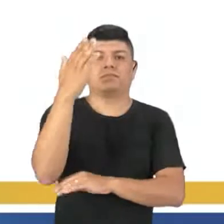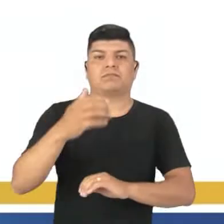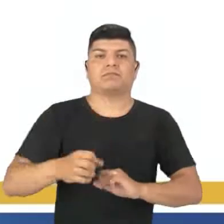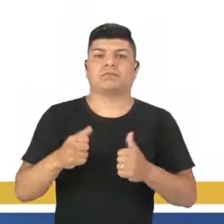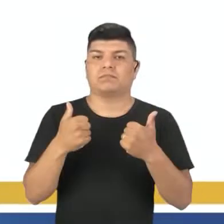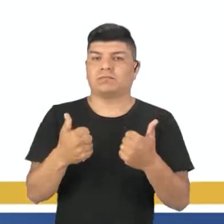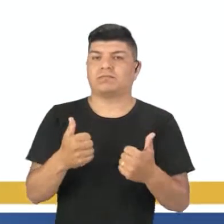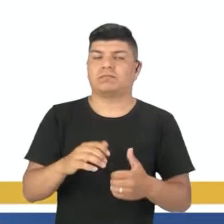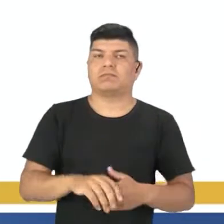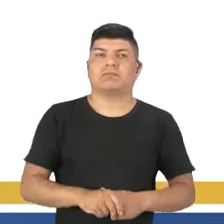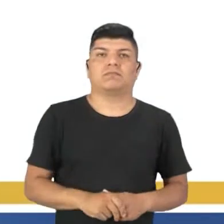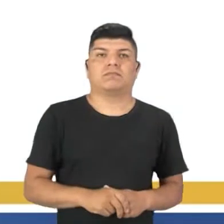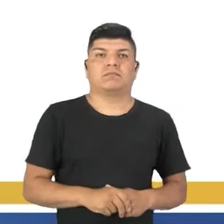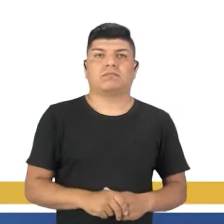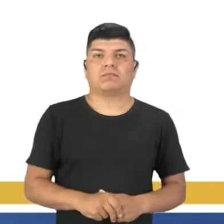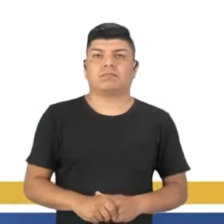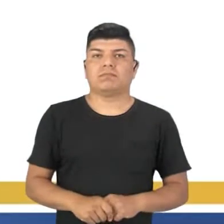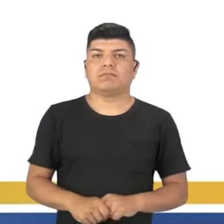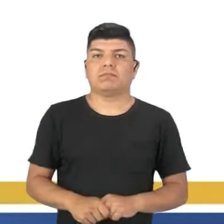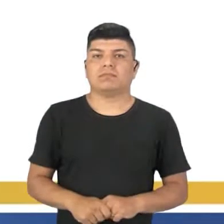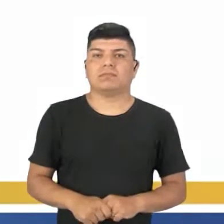confecção, tudo bem?